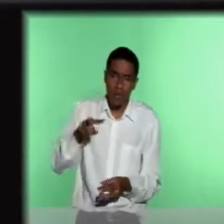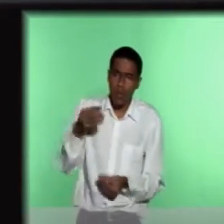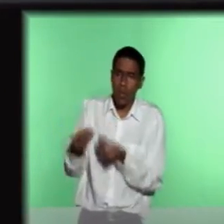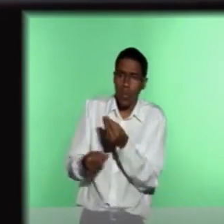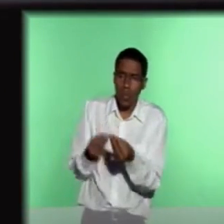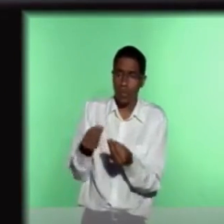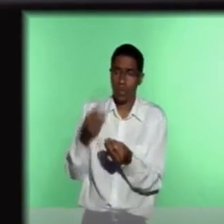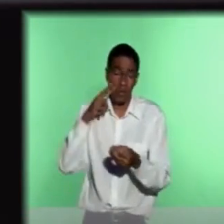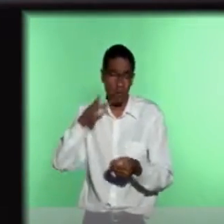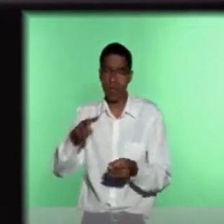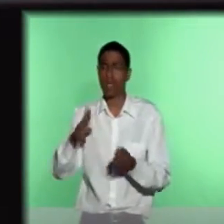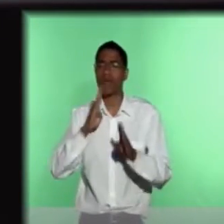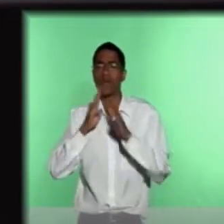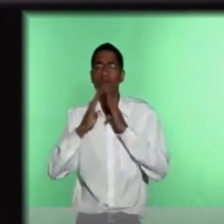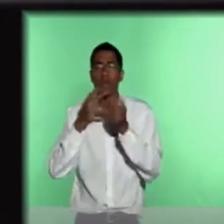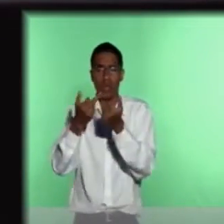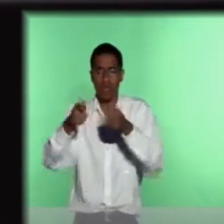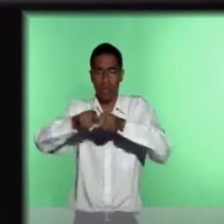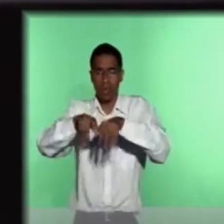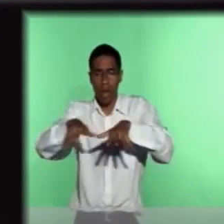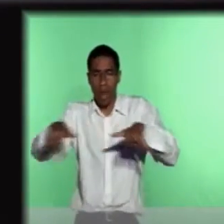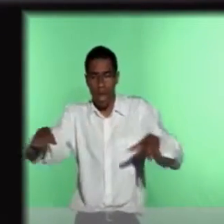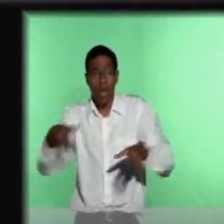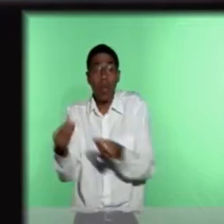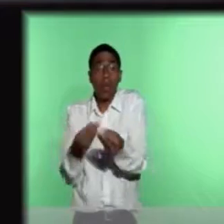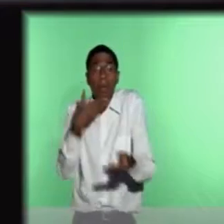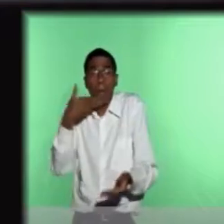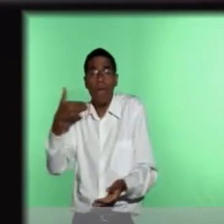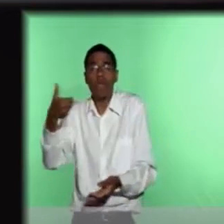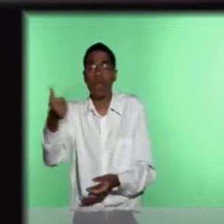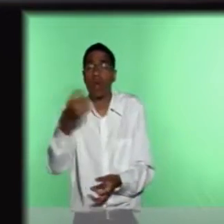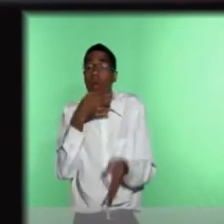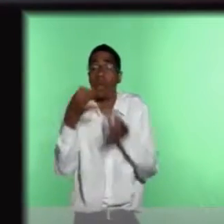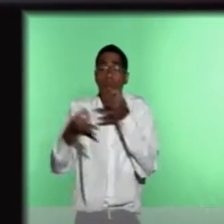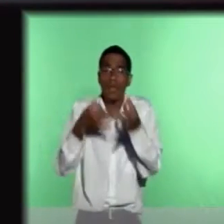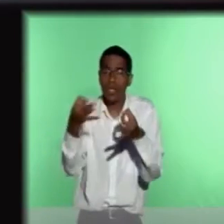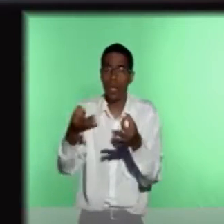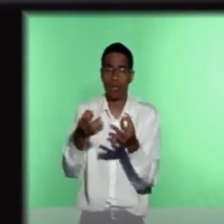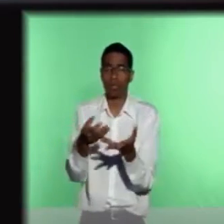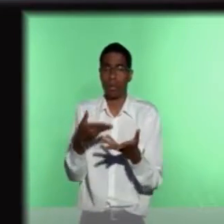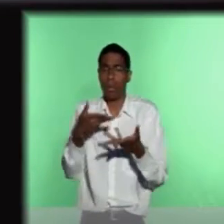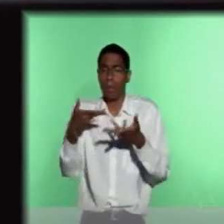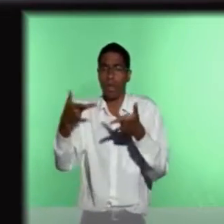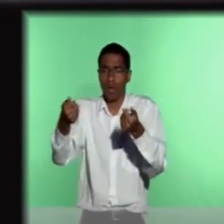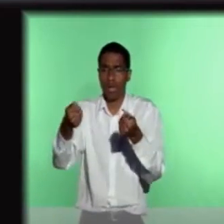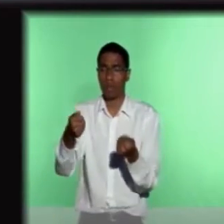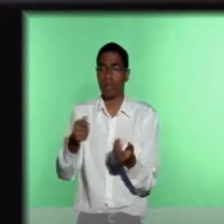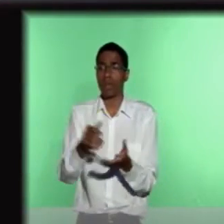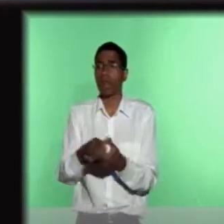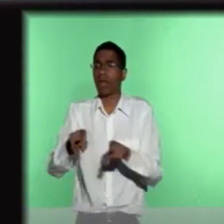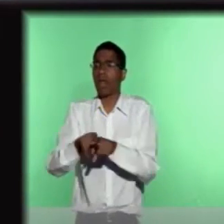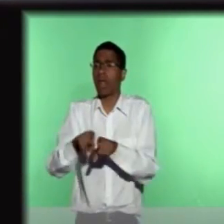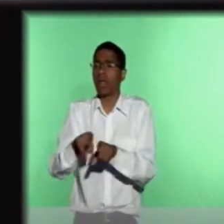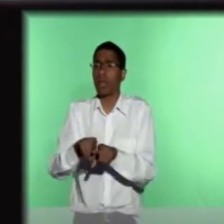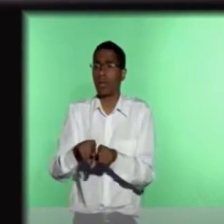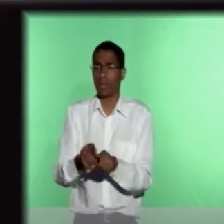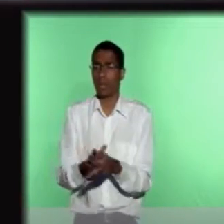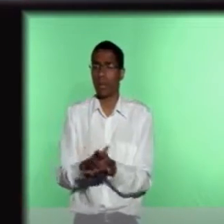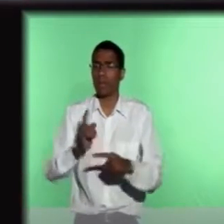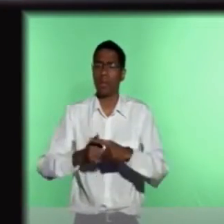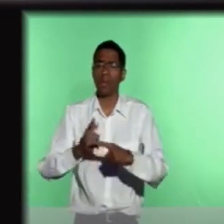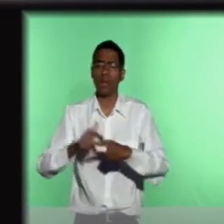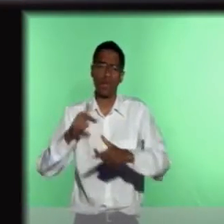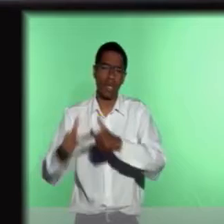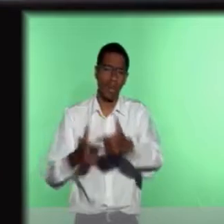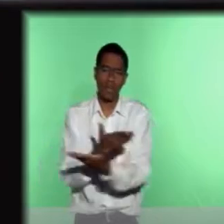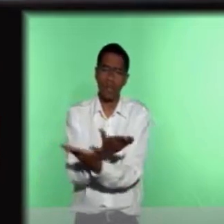com uma dificuldade enorme de melhorar o IDEB, a maior parte das redes, porque o trabalho mais efetivo que